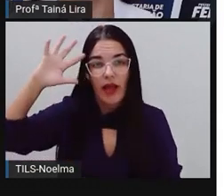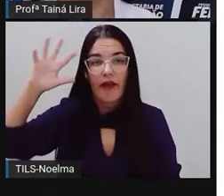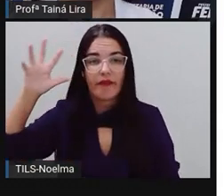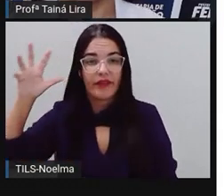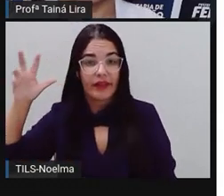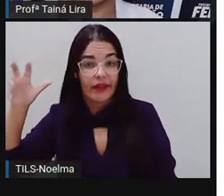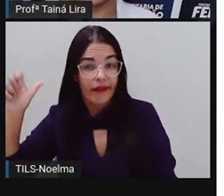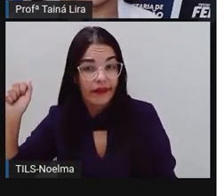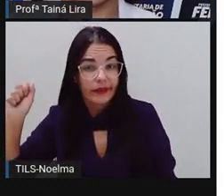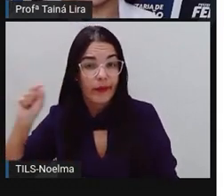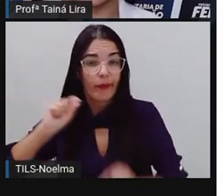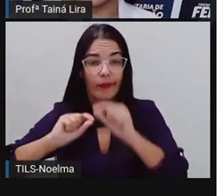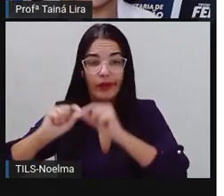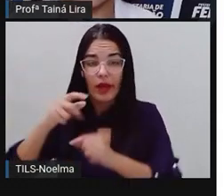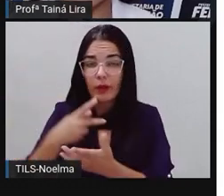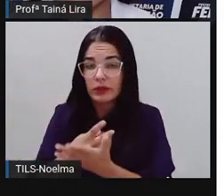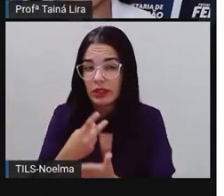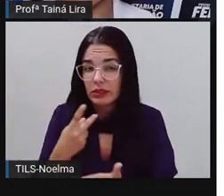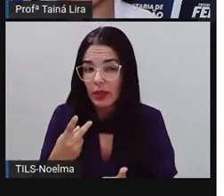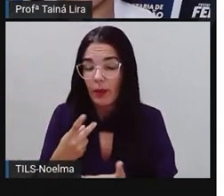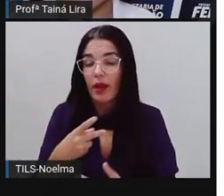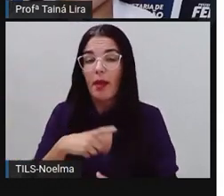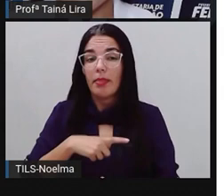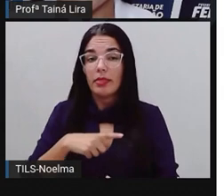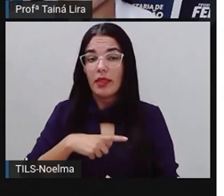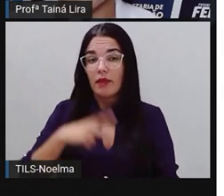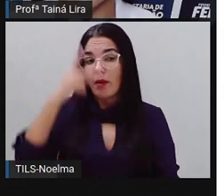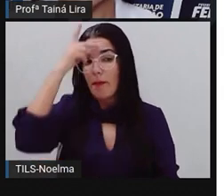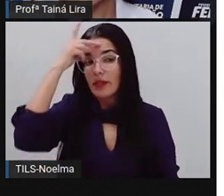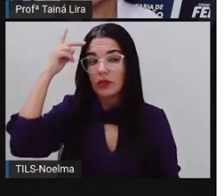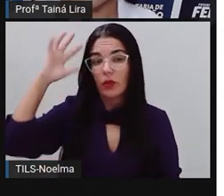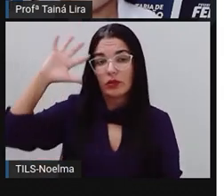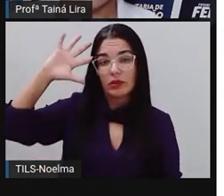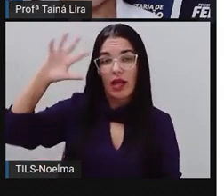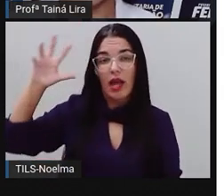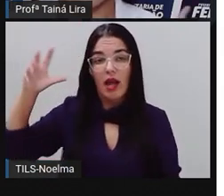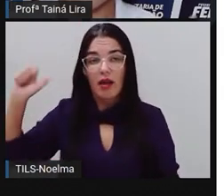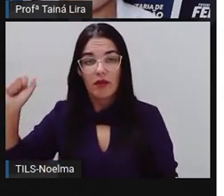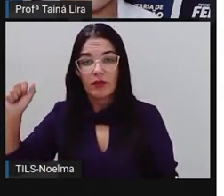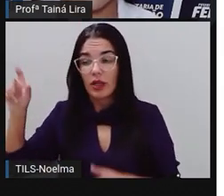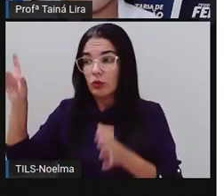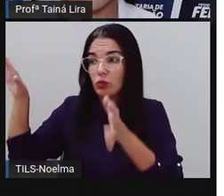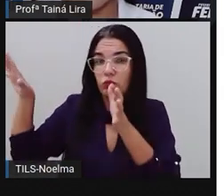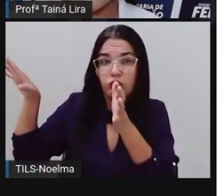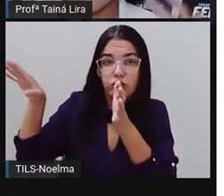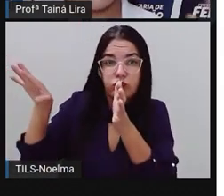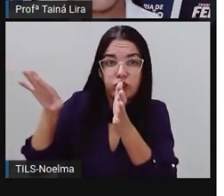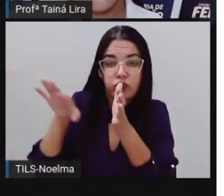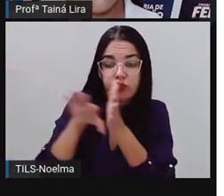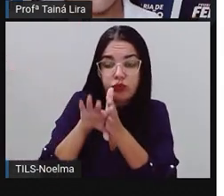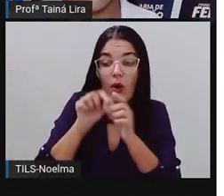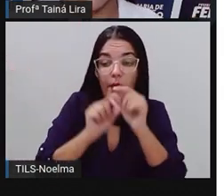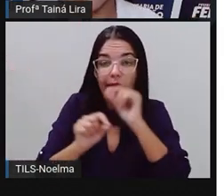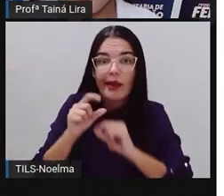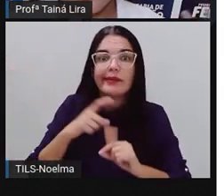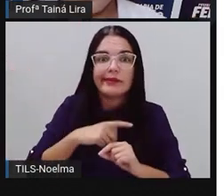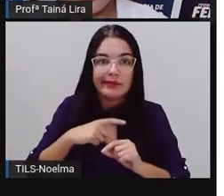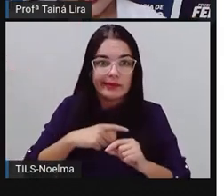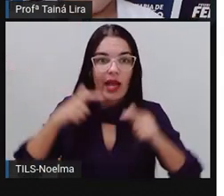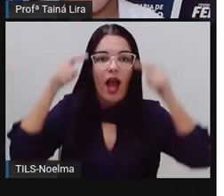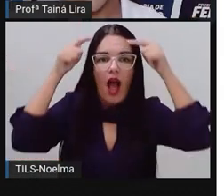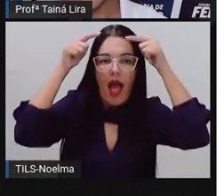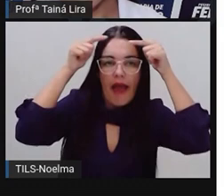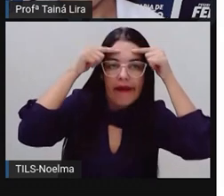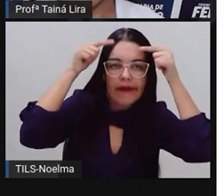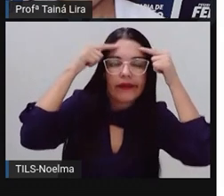médicos Engenheiros arquitetos todos foram trazidos ao Brasil nessa condição de